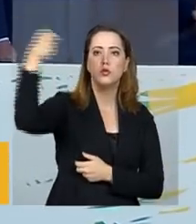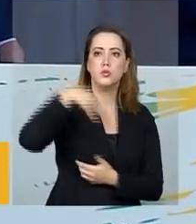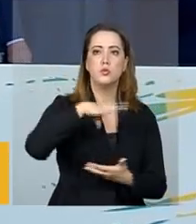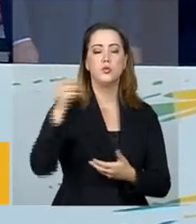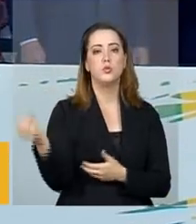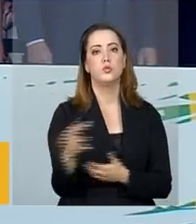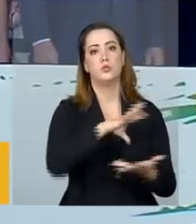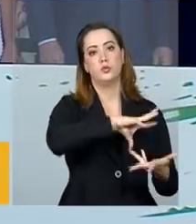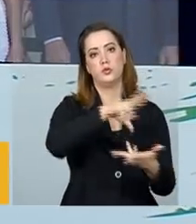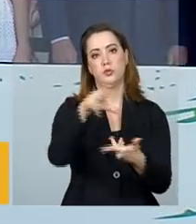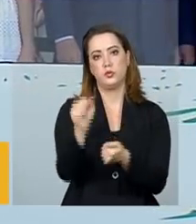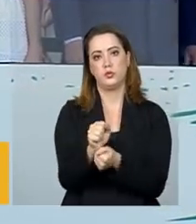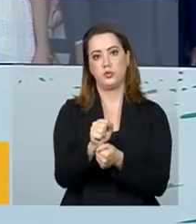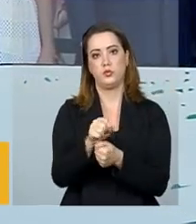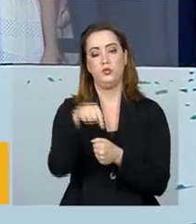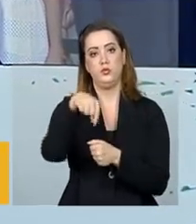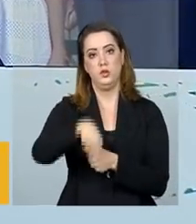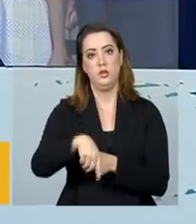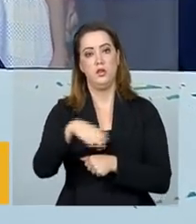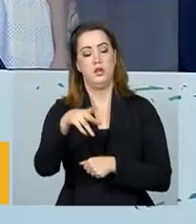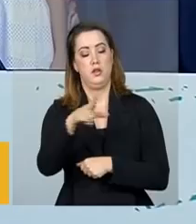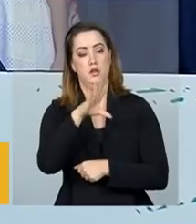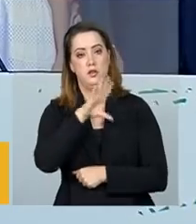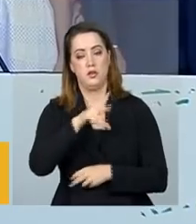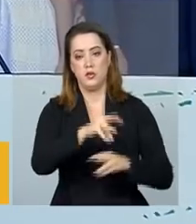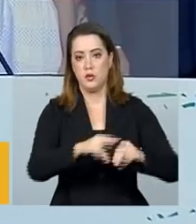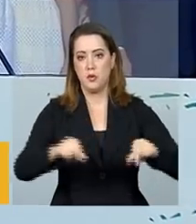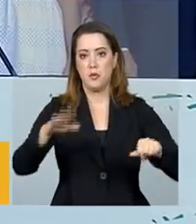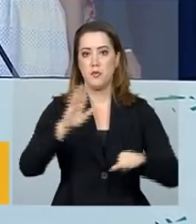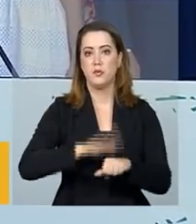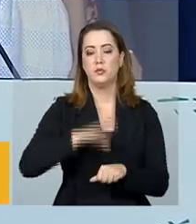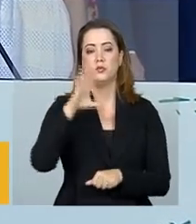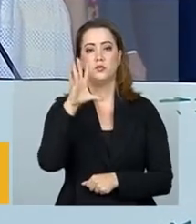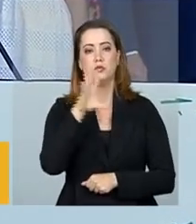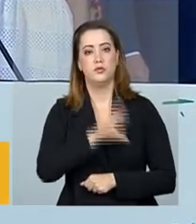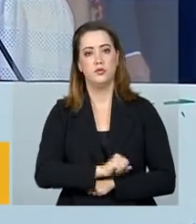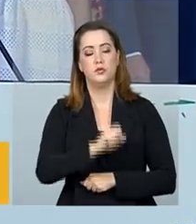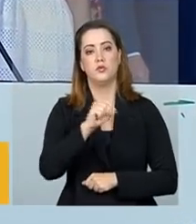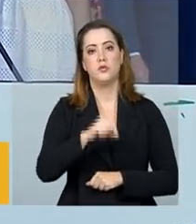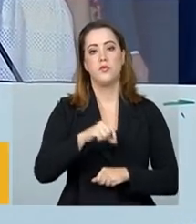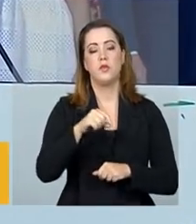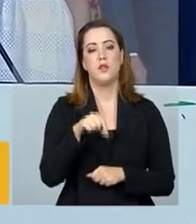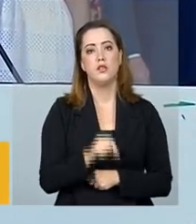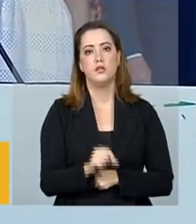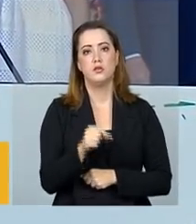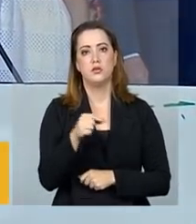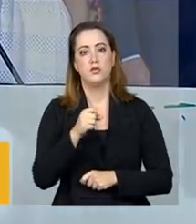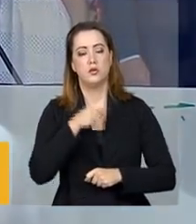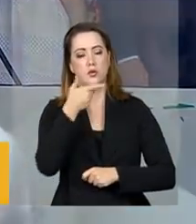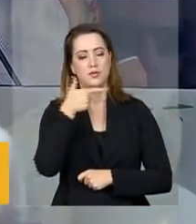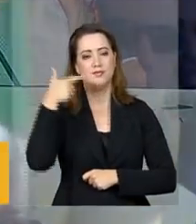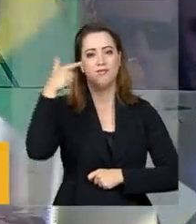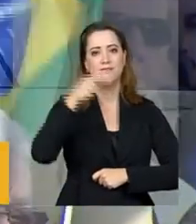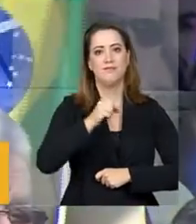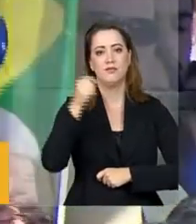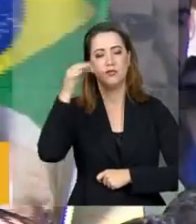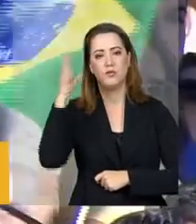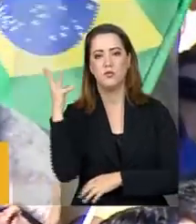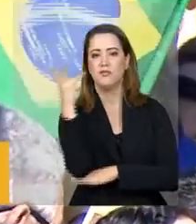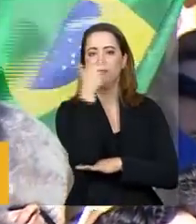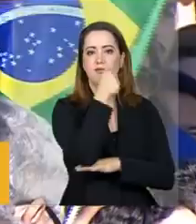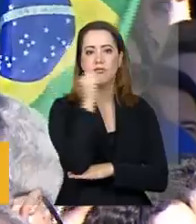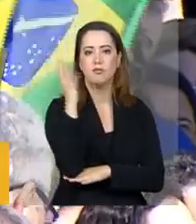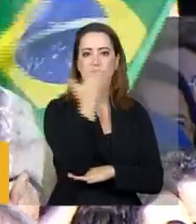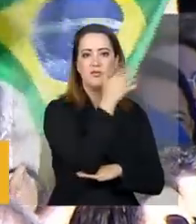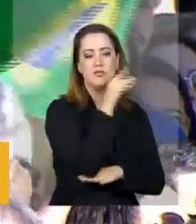novo mundo. Do que a terra mais garrida, teus risonhos lindos campos